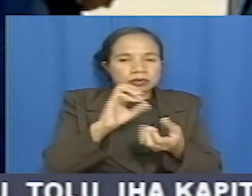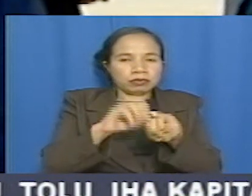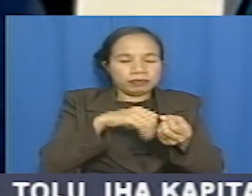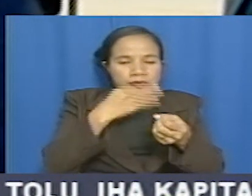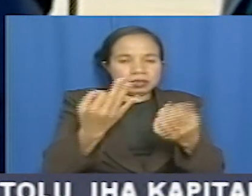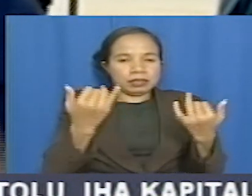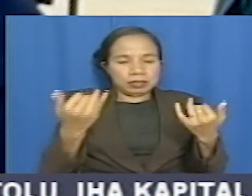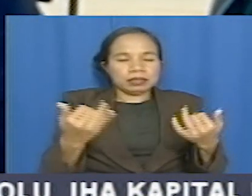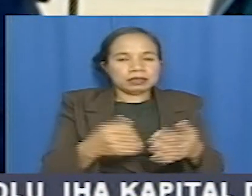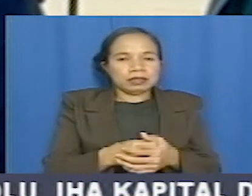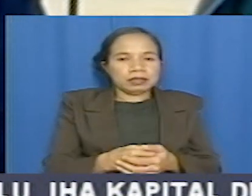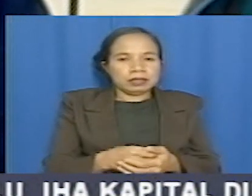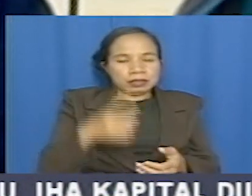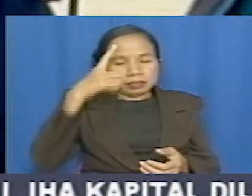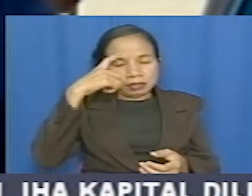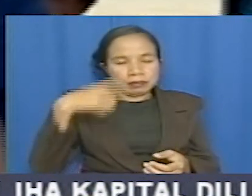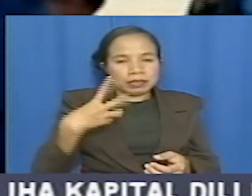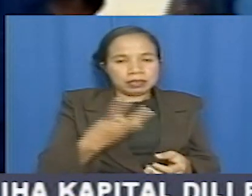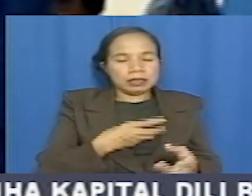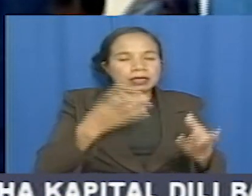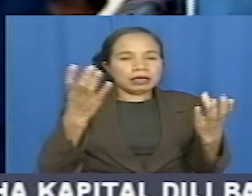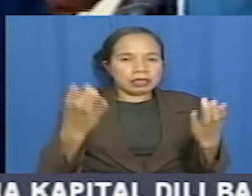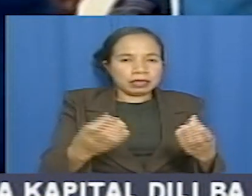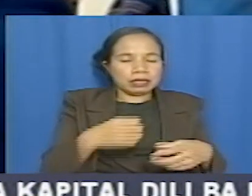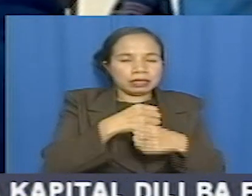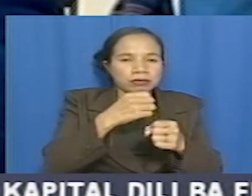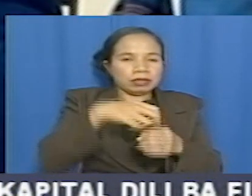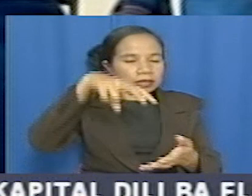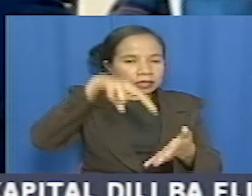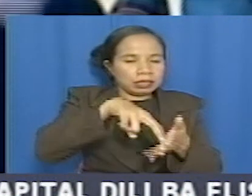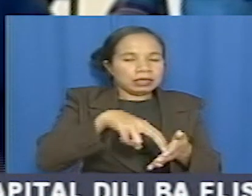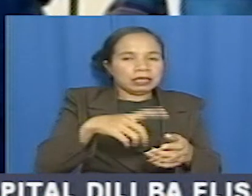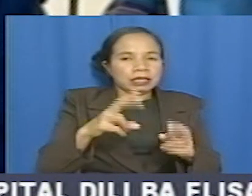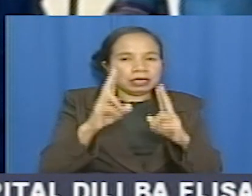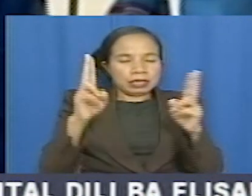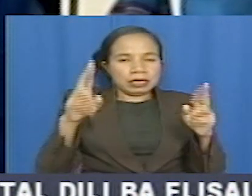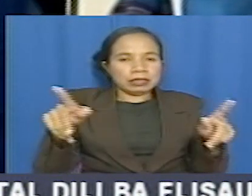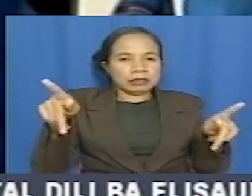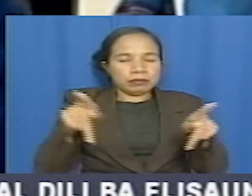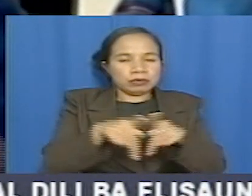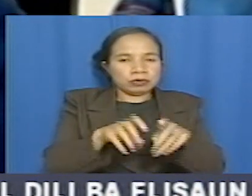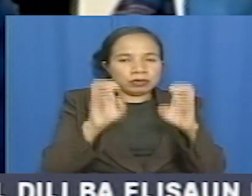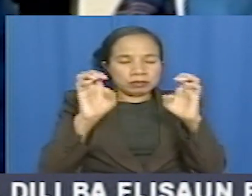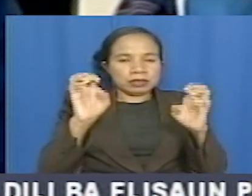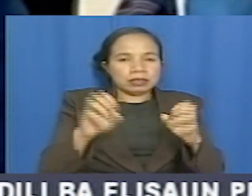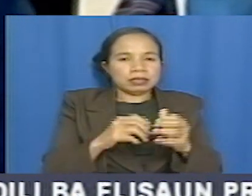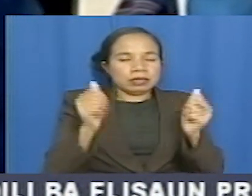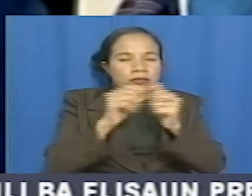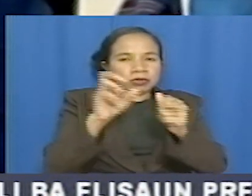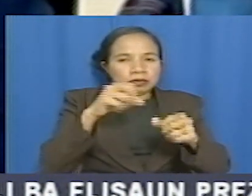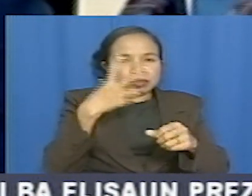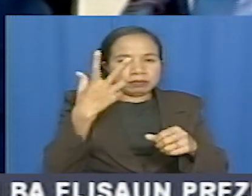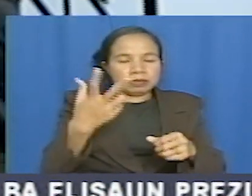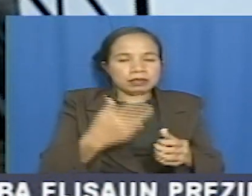ne tampi takarak establece la lais posto emergency re frontera sanur sintolu tam para tunebe la segura itne